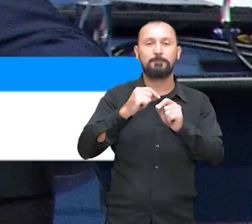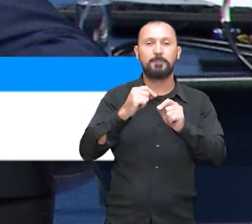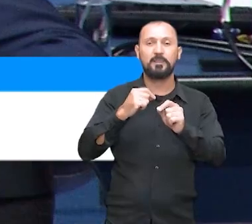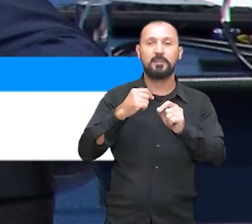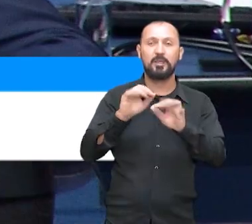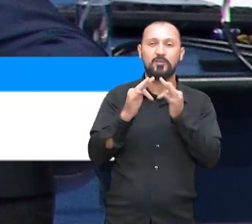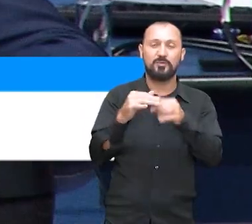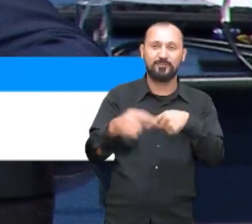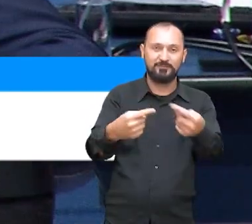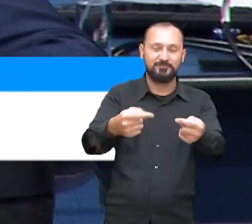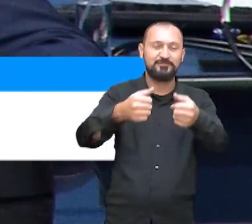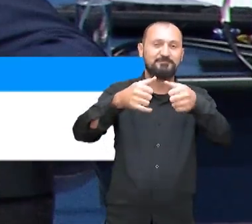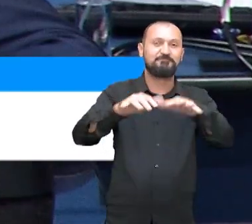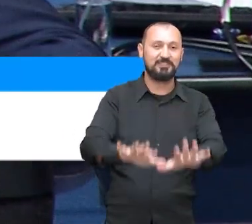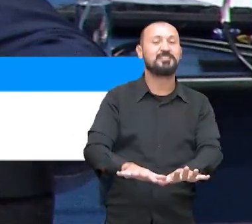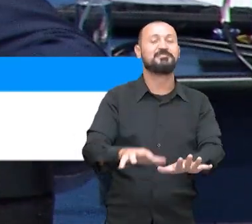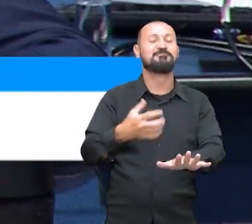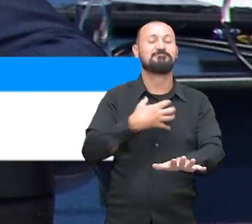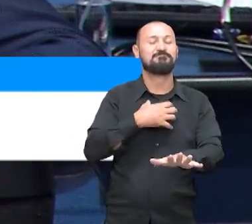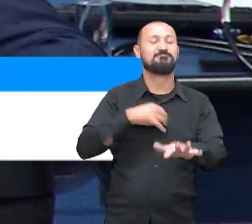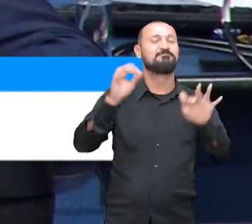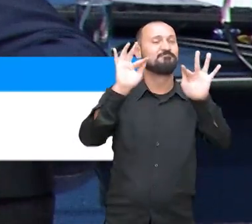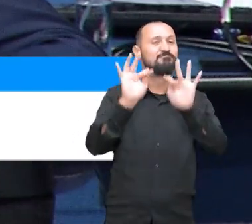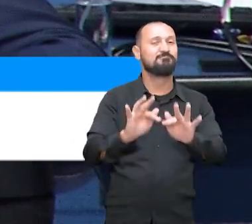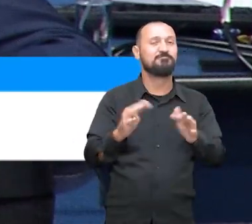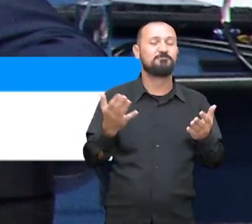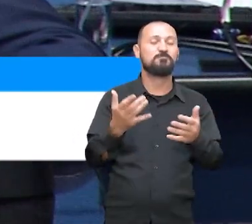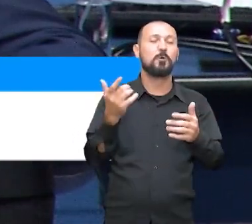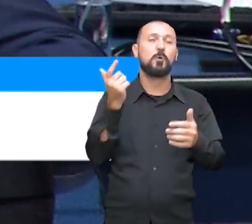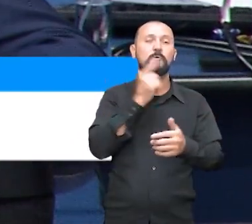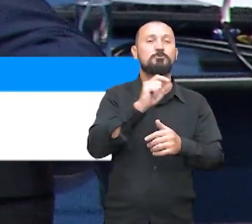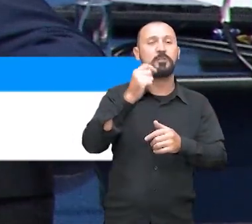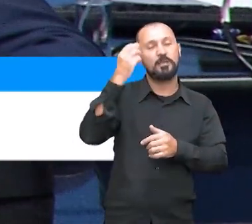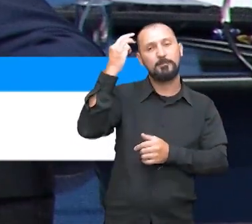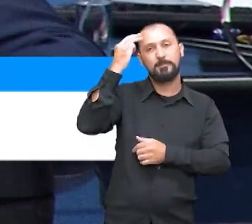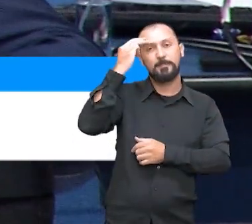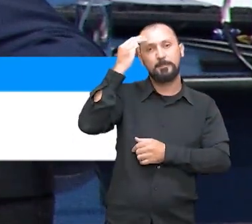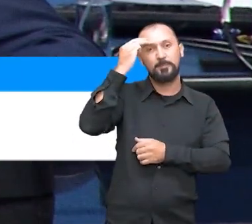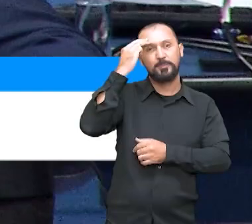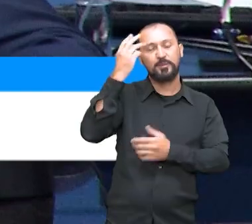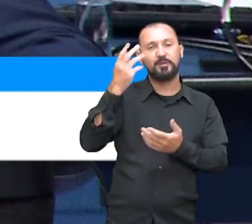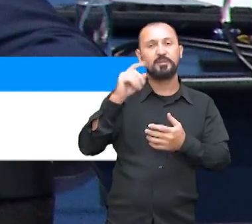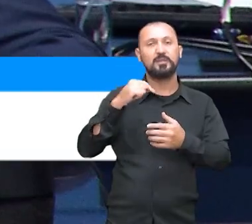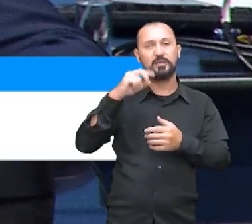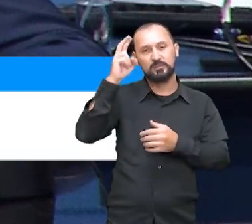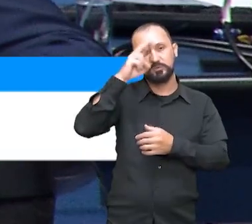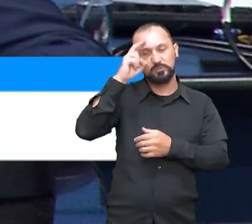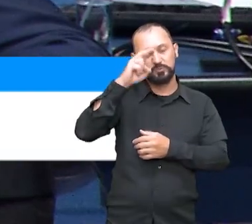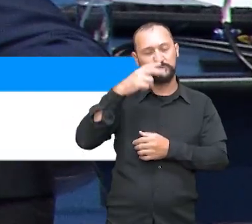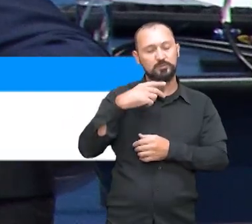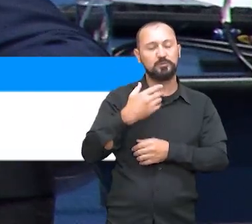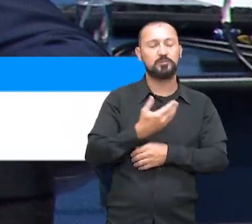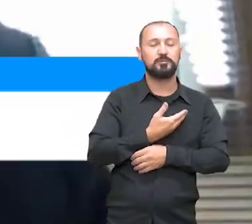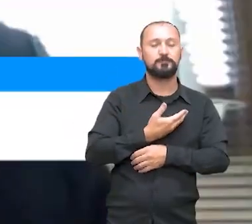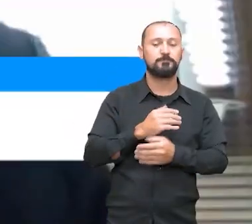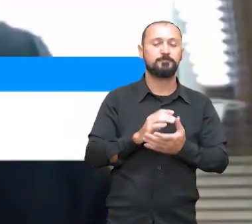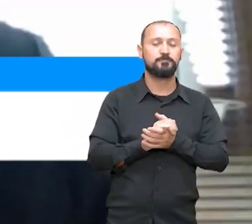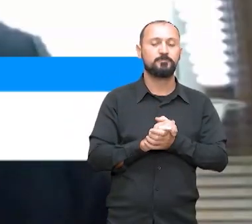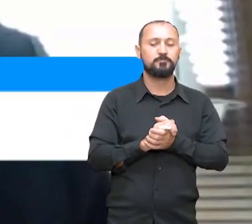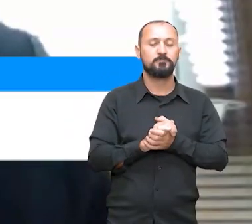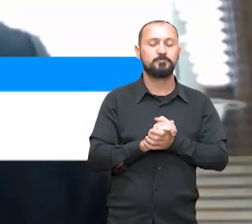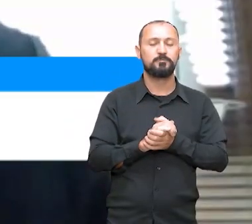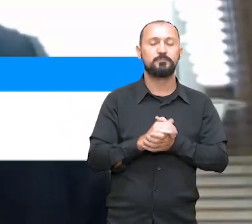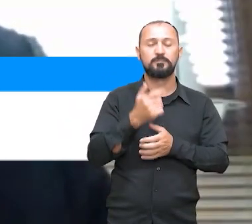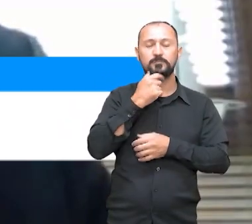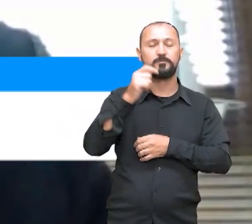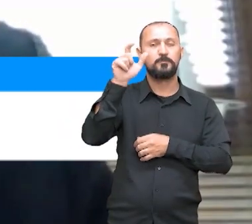seu legado. E a gente fica feliz em poder hoje trazer à memória a história do nosso querido Cabo Almir. Vai-se